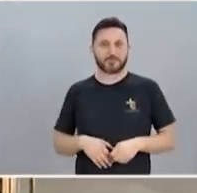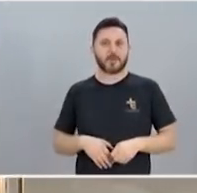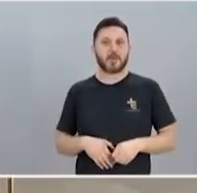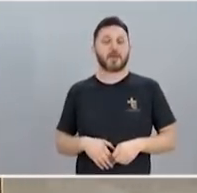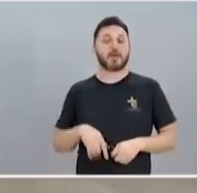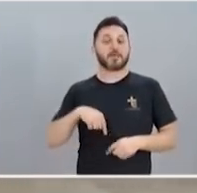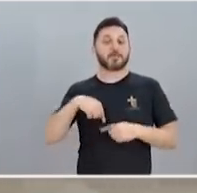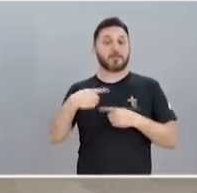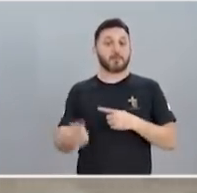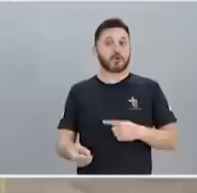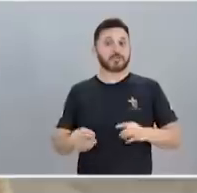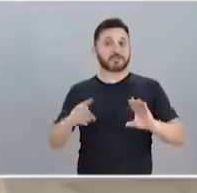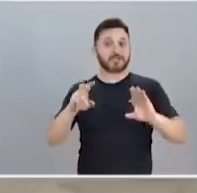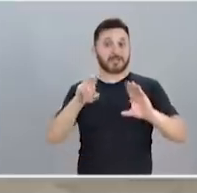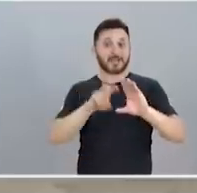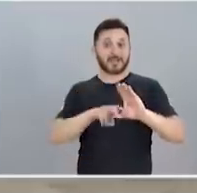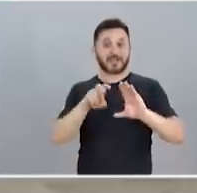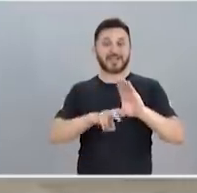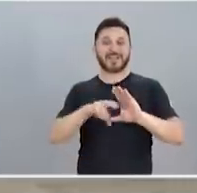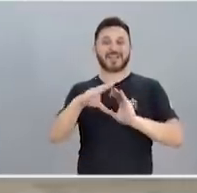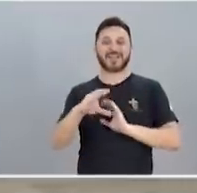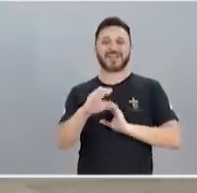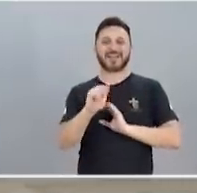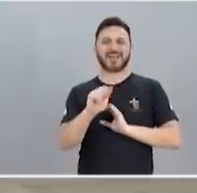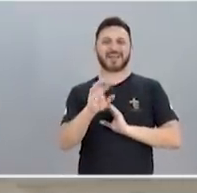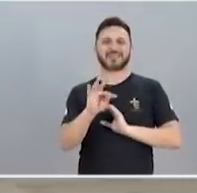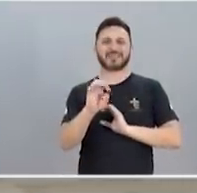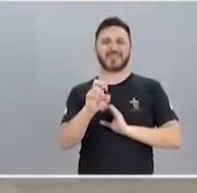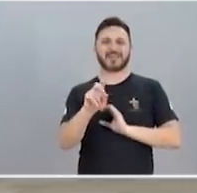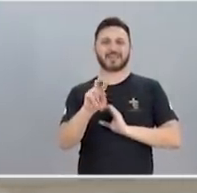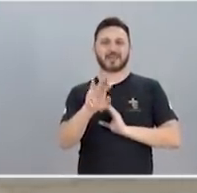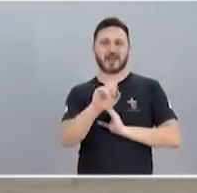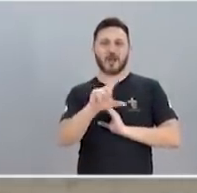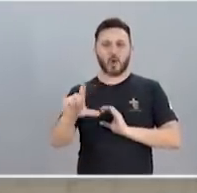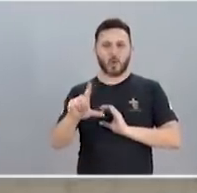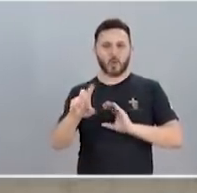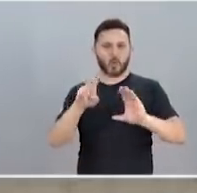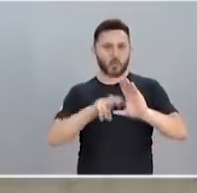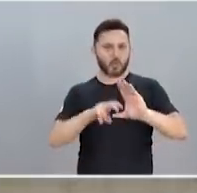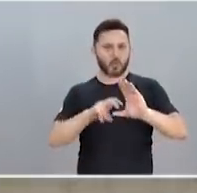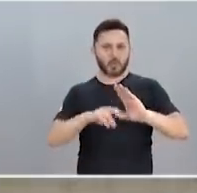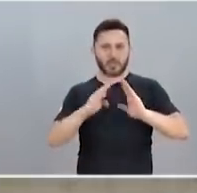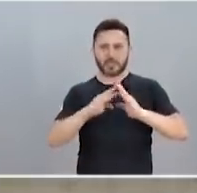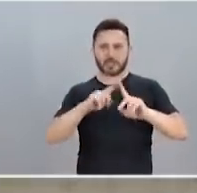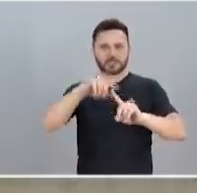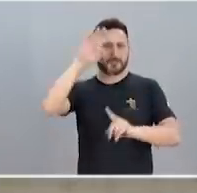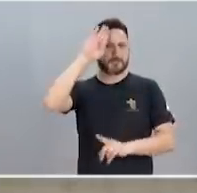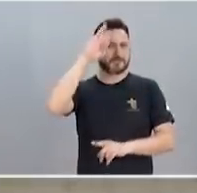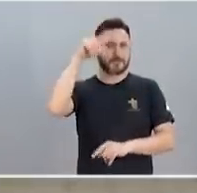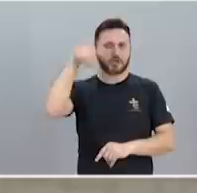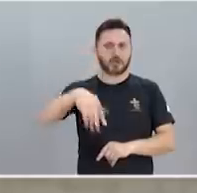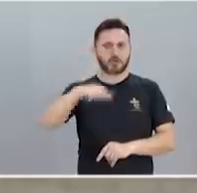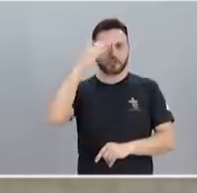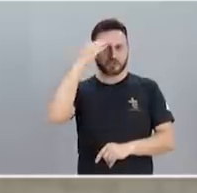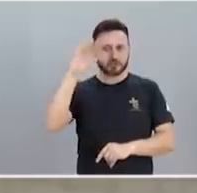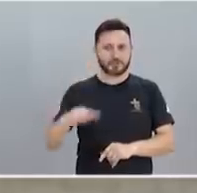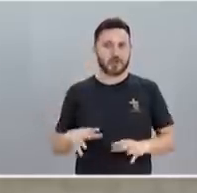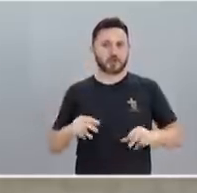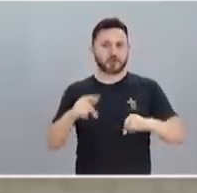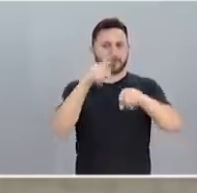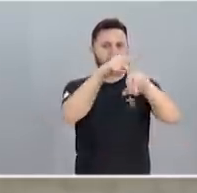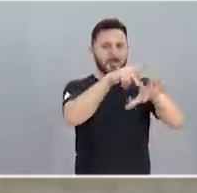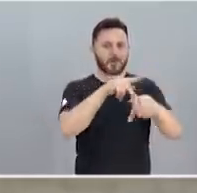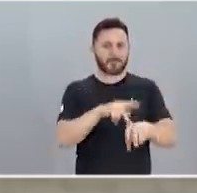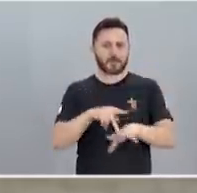Catedral Basílica, um convite do nosso arcebispo para a grande celebração de Corpus Christi, inclusive todas as paróquias, mais